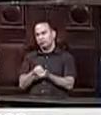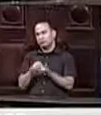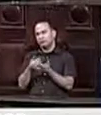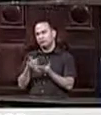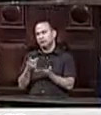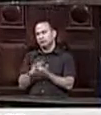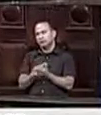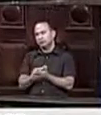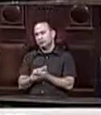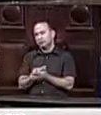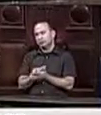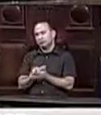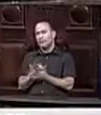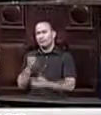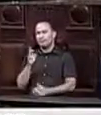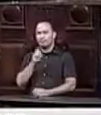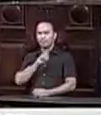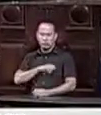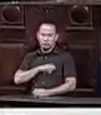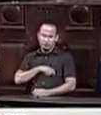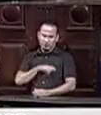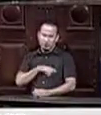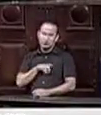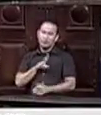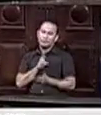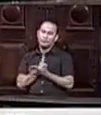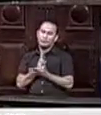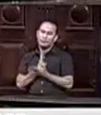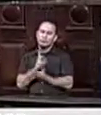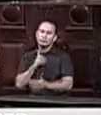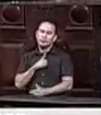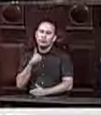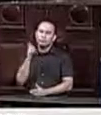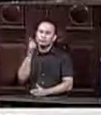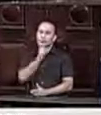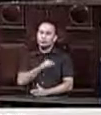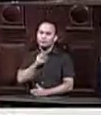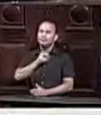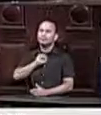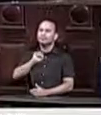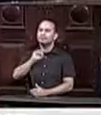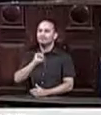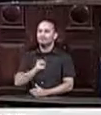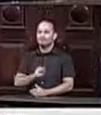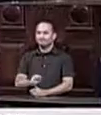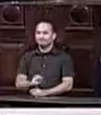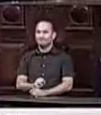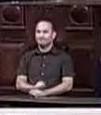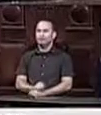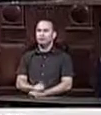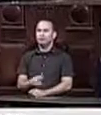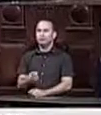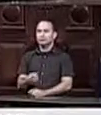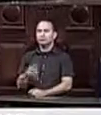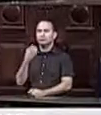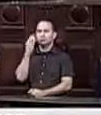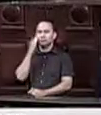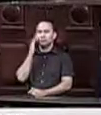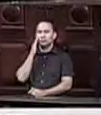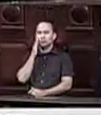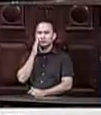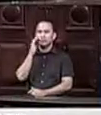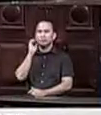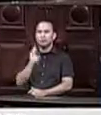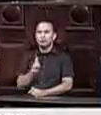tamanha crueldade, que mesmo tendo conseguido o acolhimento das minhas emendas, entendi